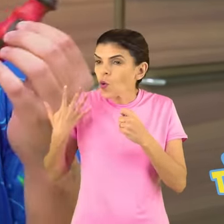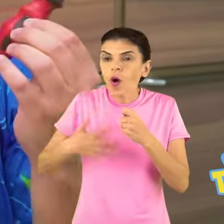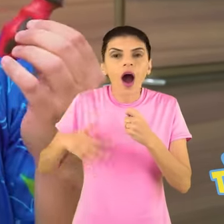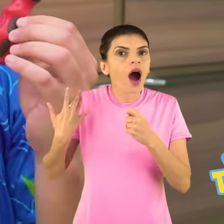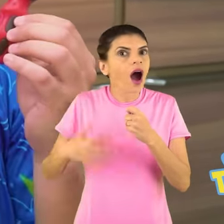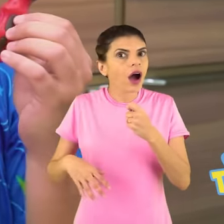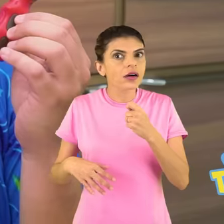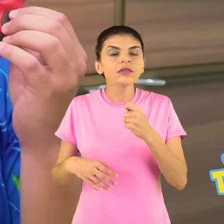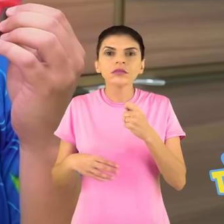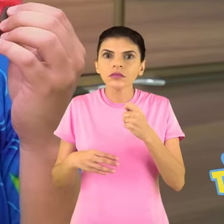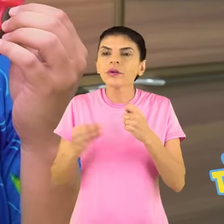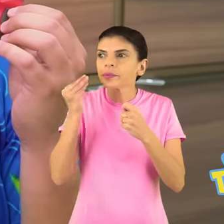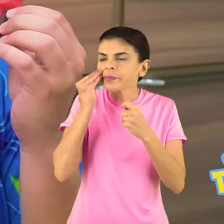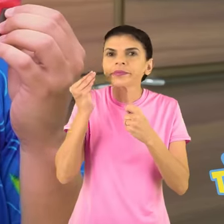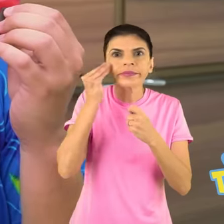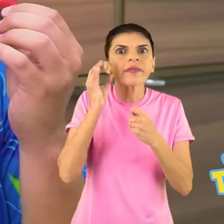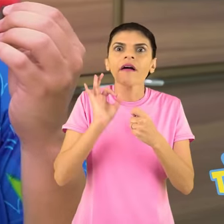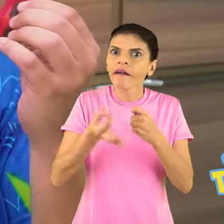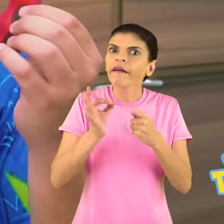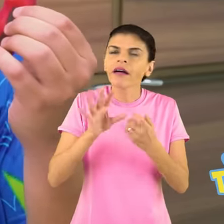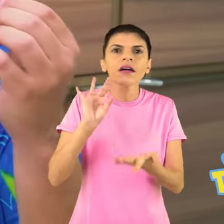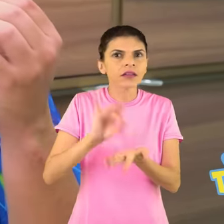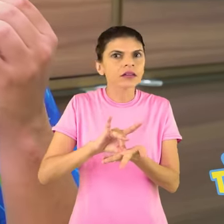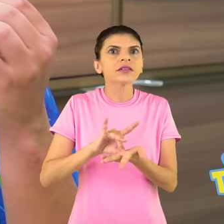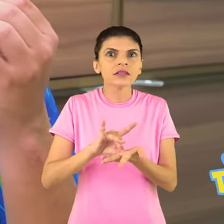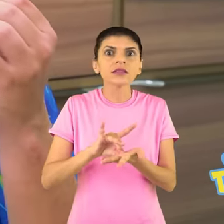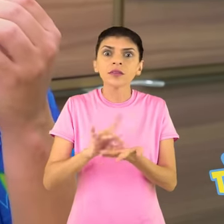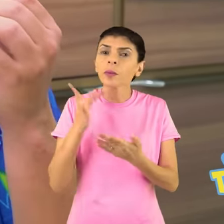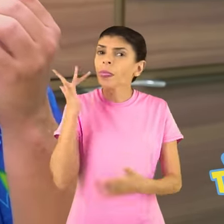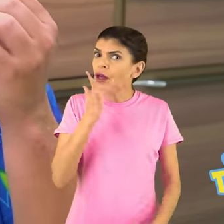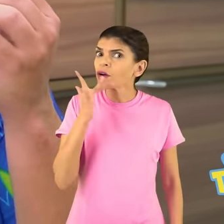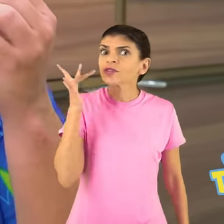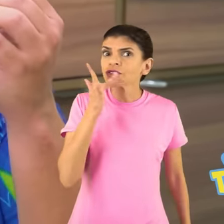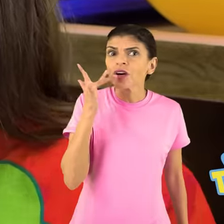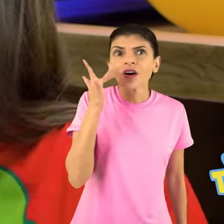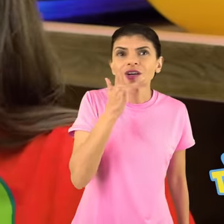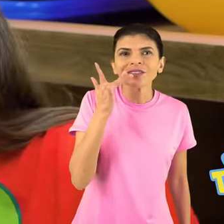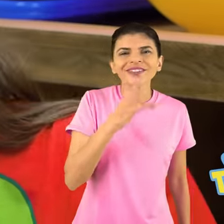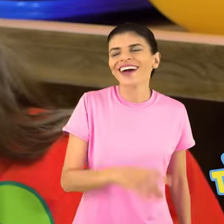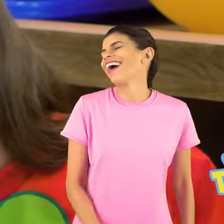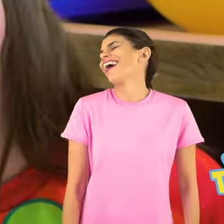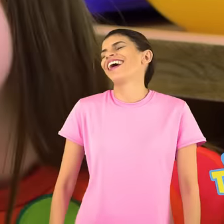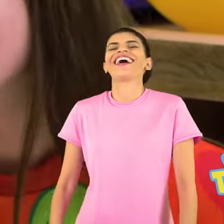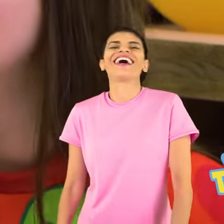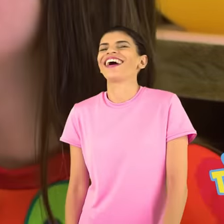Uau! É chocolate mesmo! E gostoso!